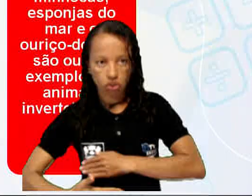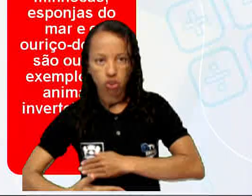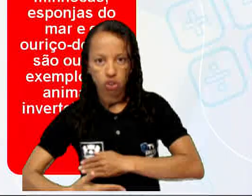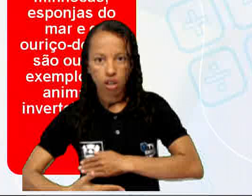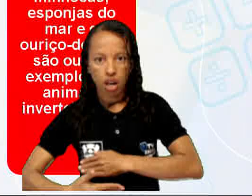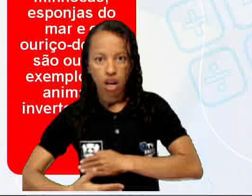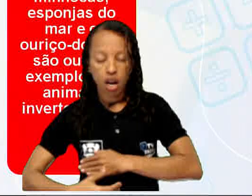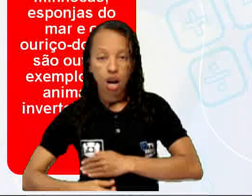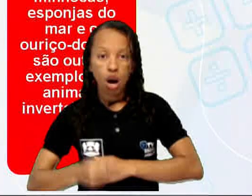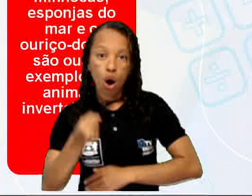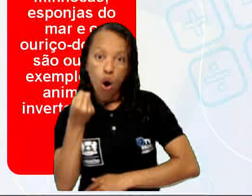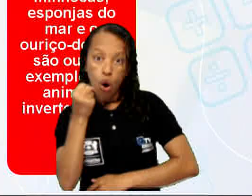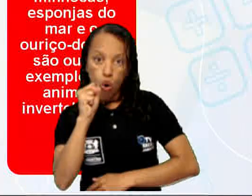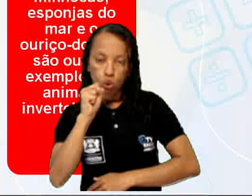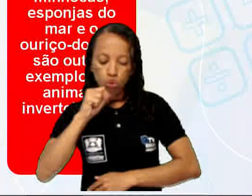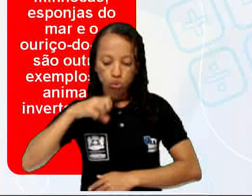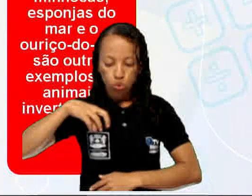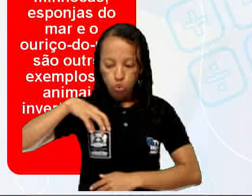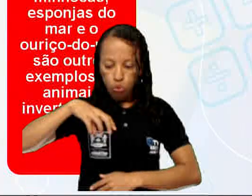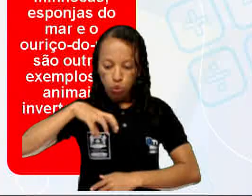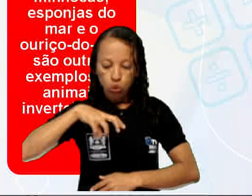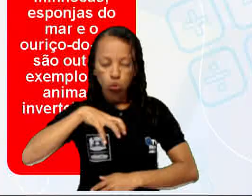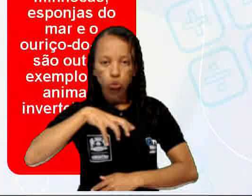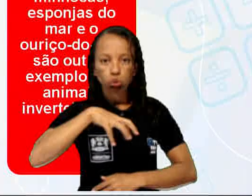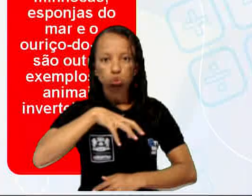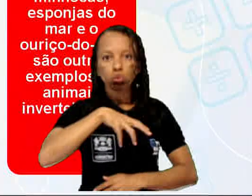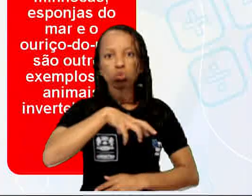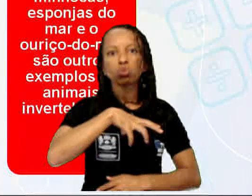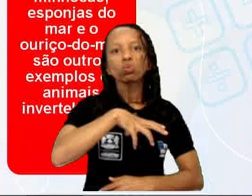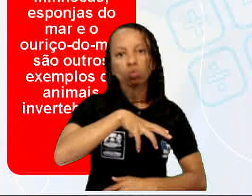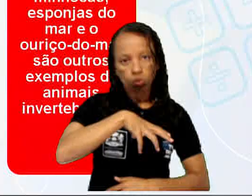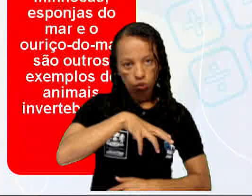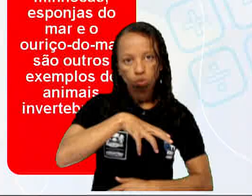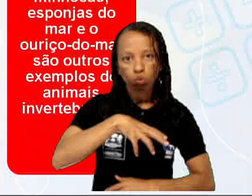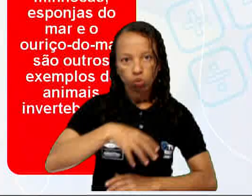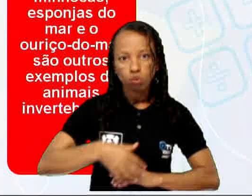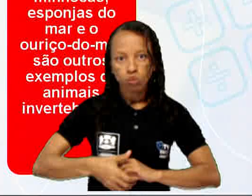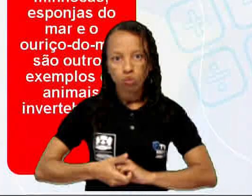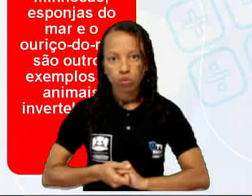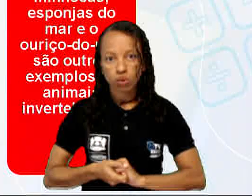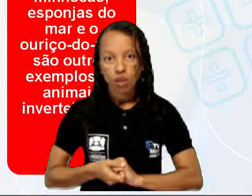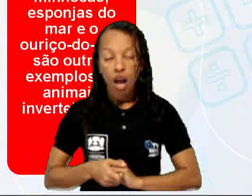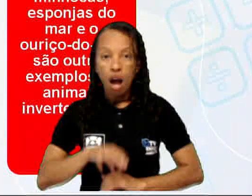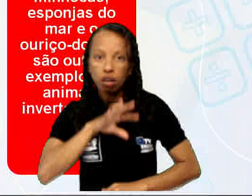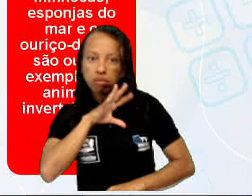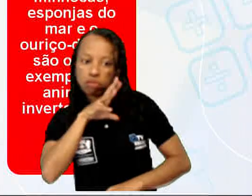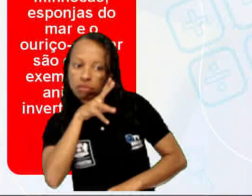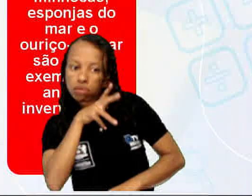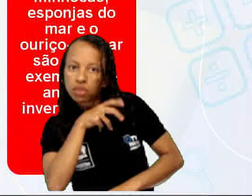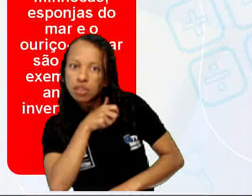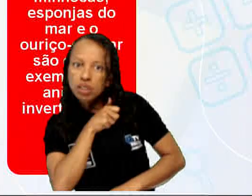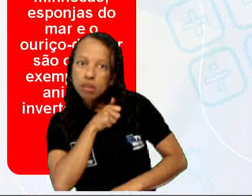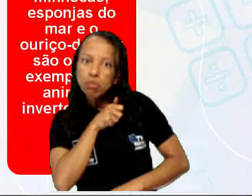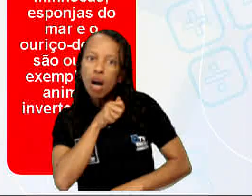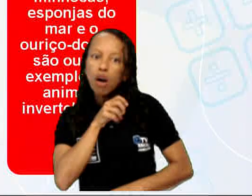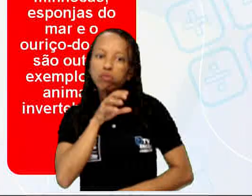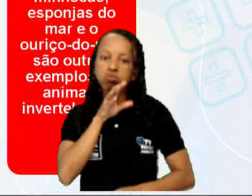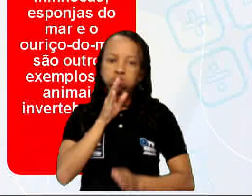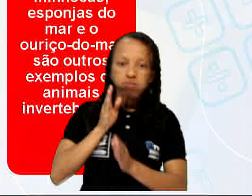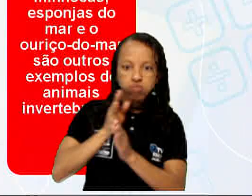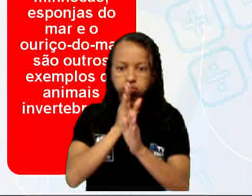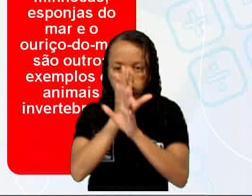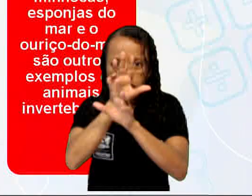8 pernas. Alguns, muitas vezes, por serem animais predadores, né, carnívoros, eles também